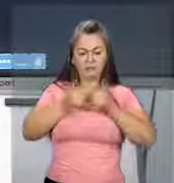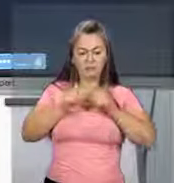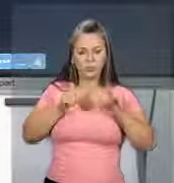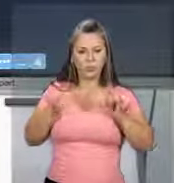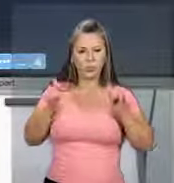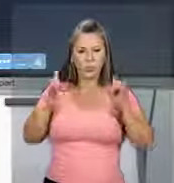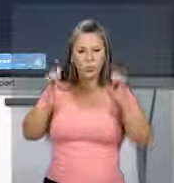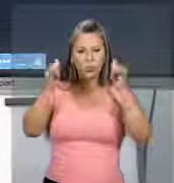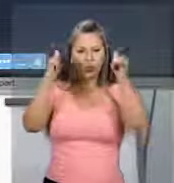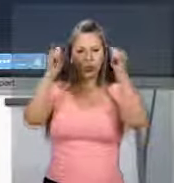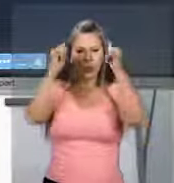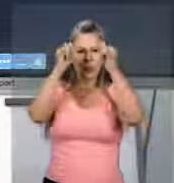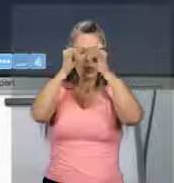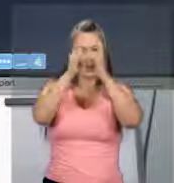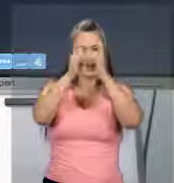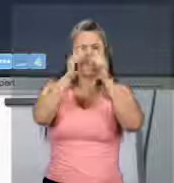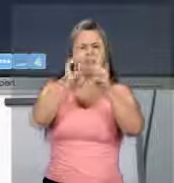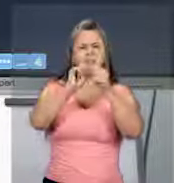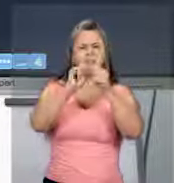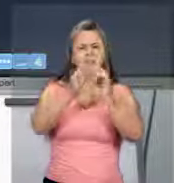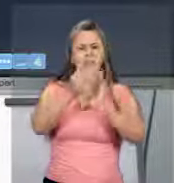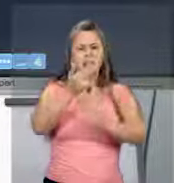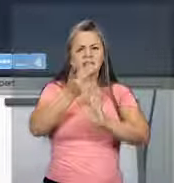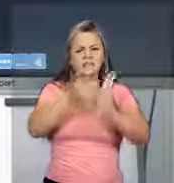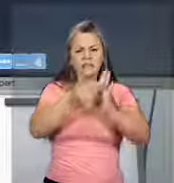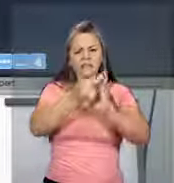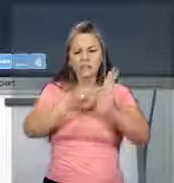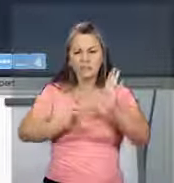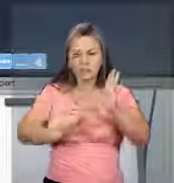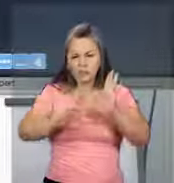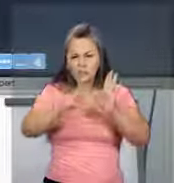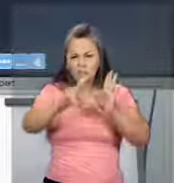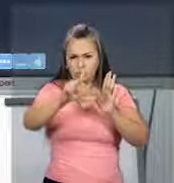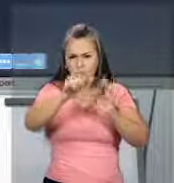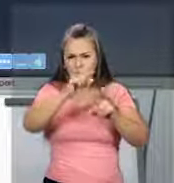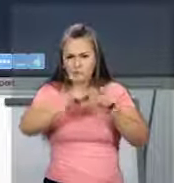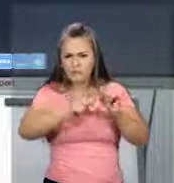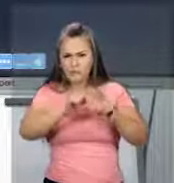utilizar desenhos de todos esses elementos. Então, nós